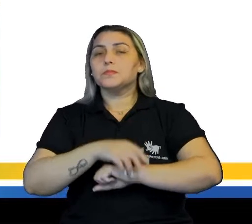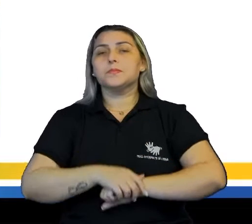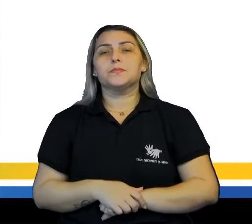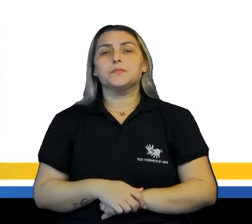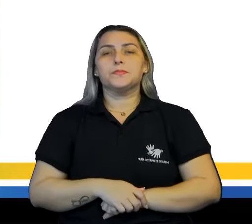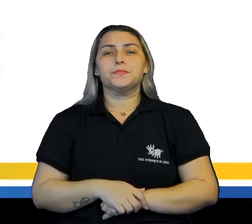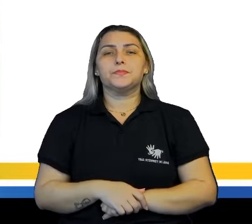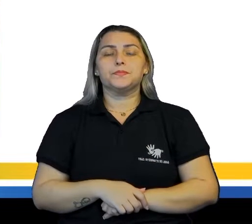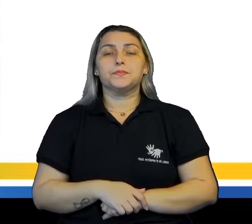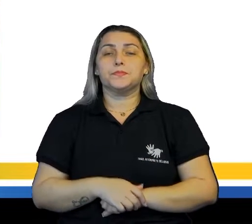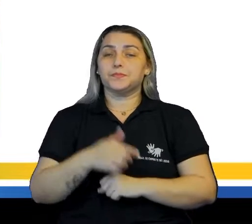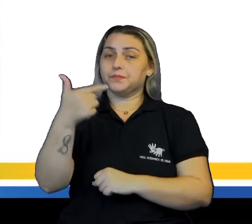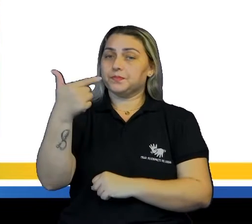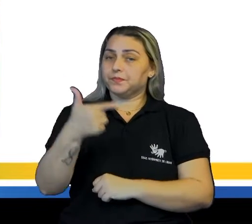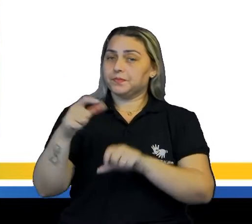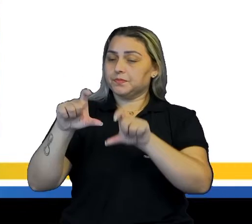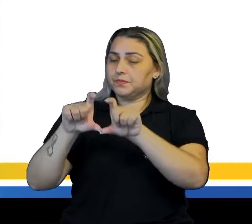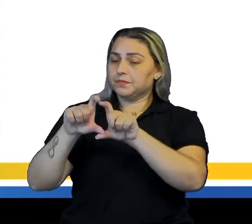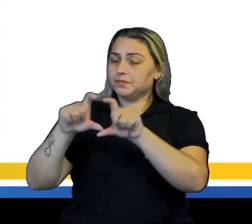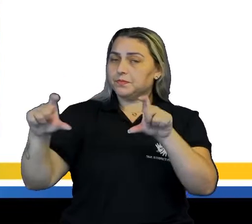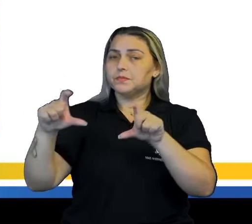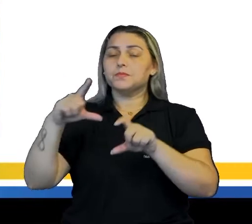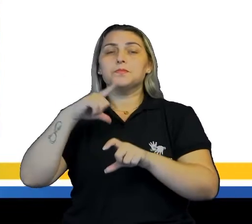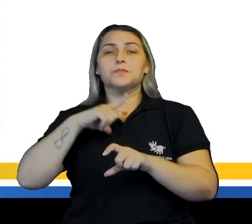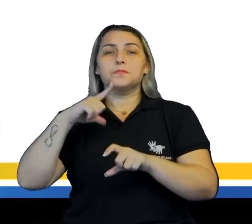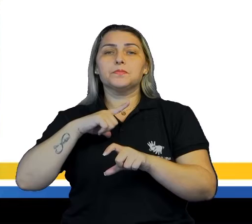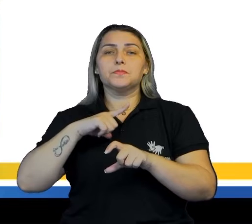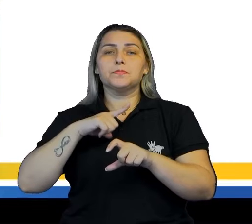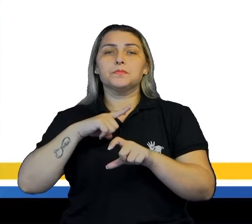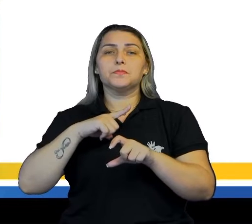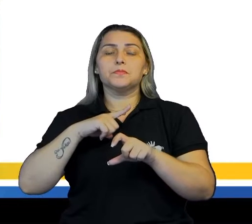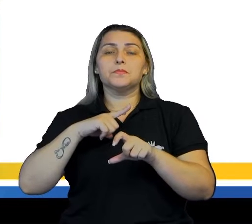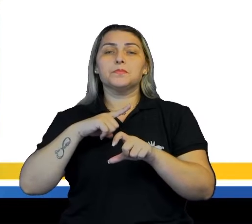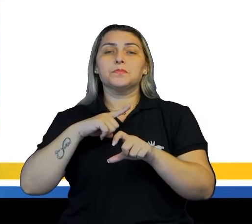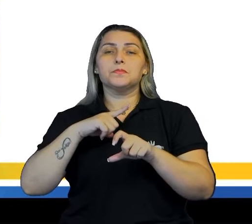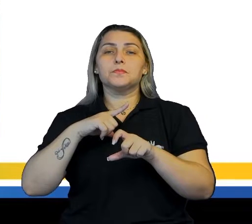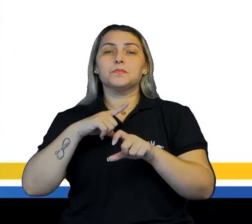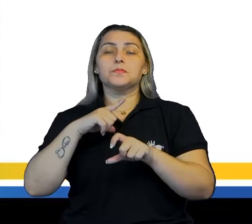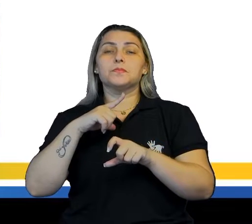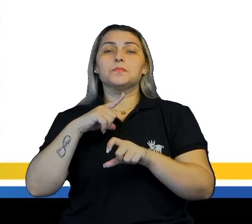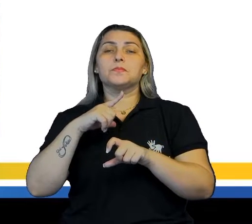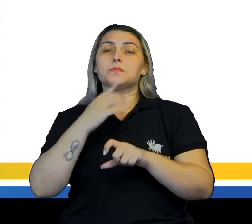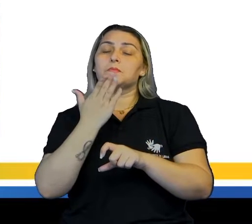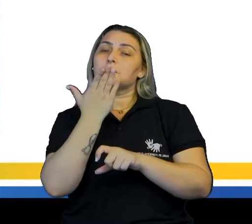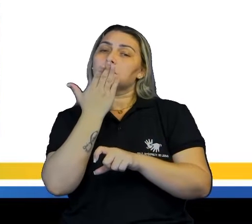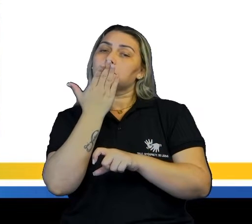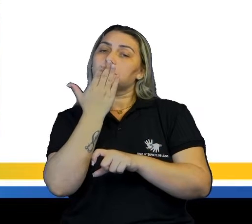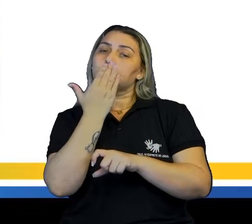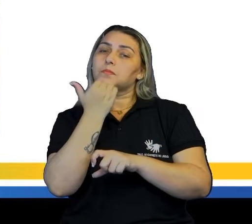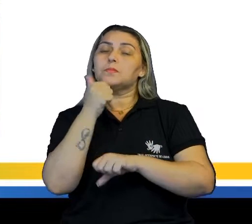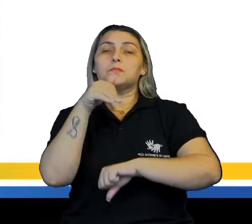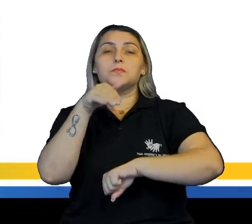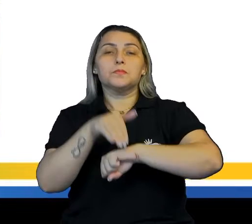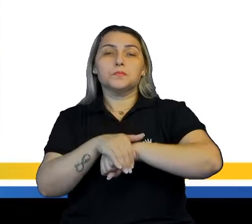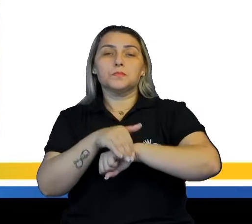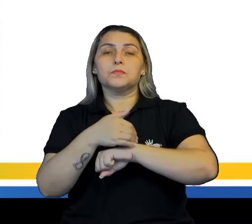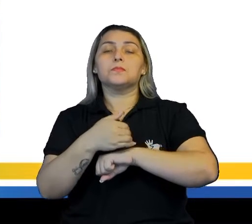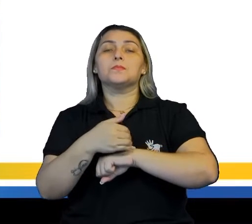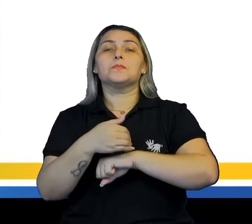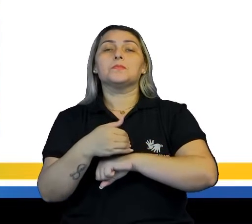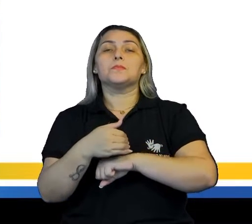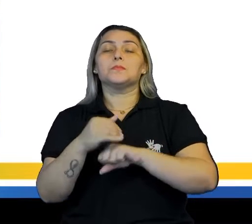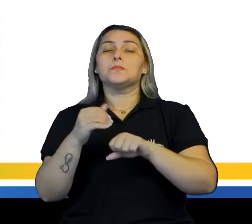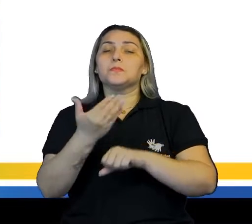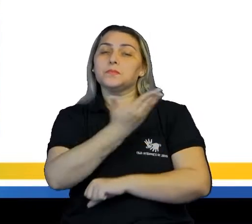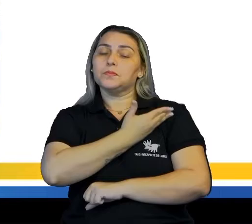situação? No segundo quadrinho, nós temos um jantar entre amigos. Qual tipo de linguagem é empregada